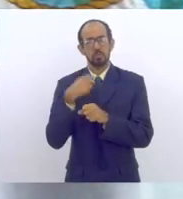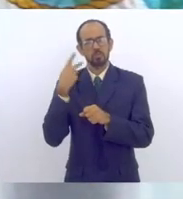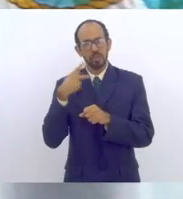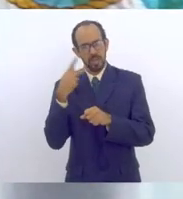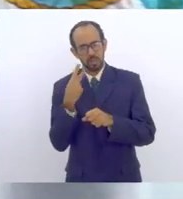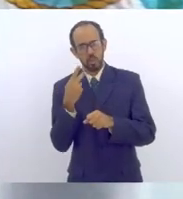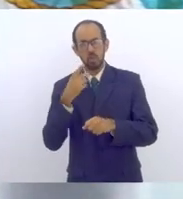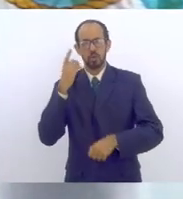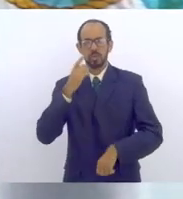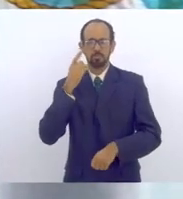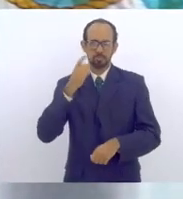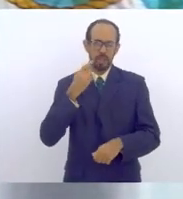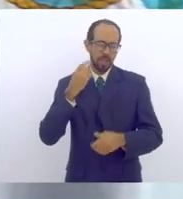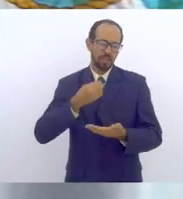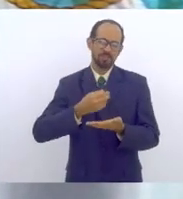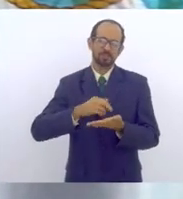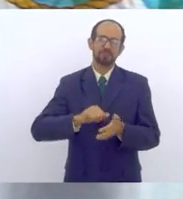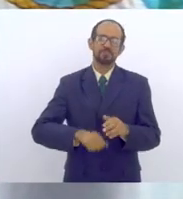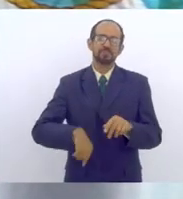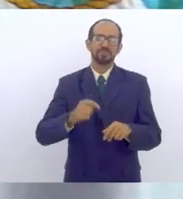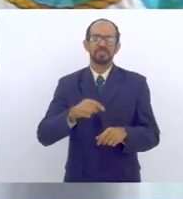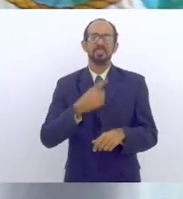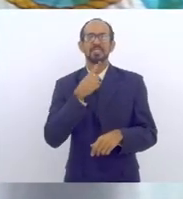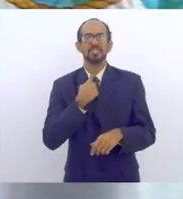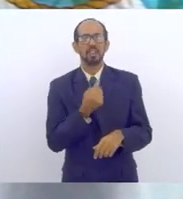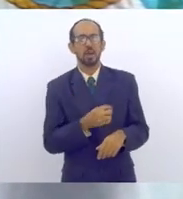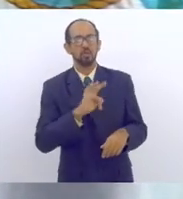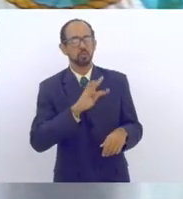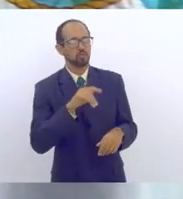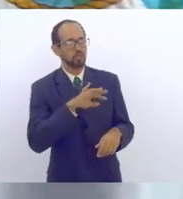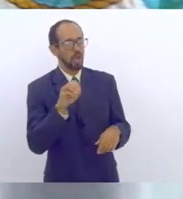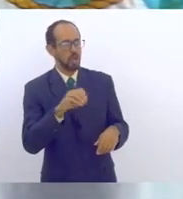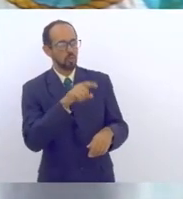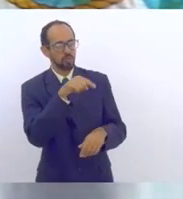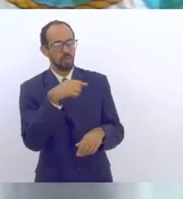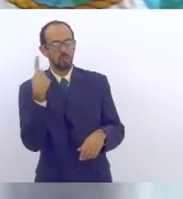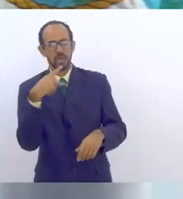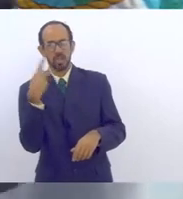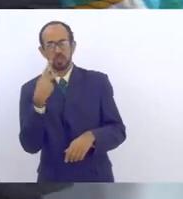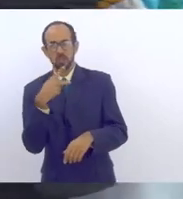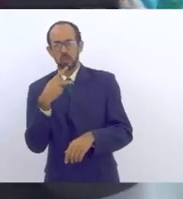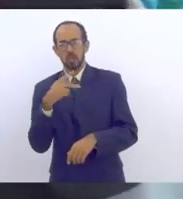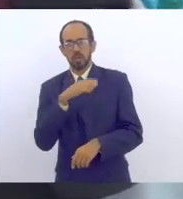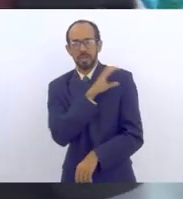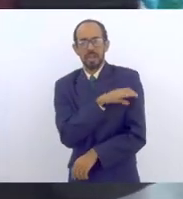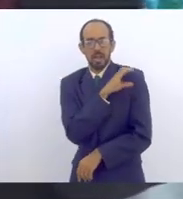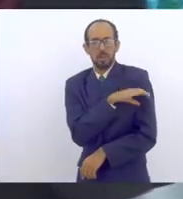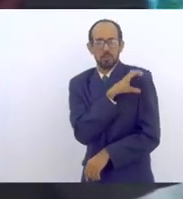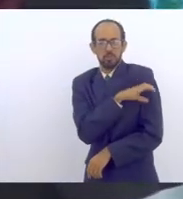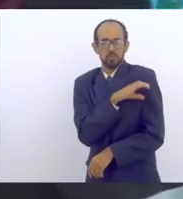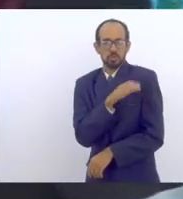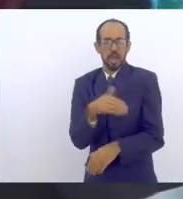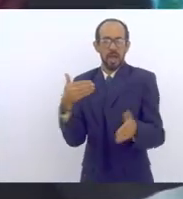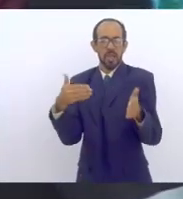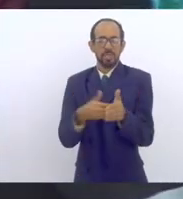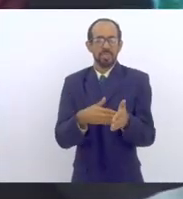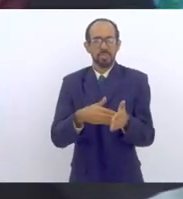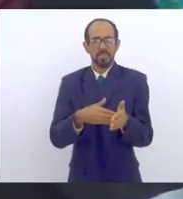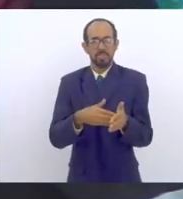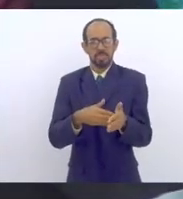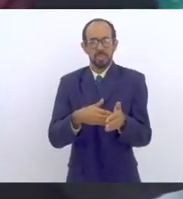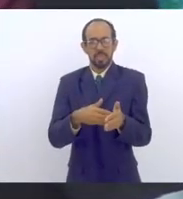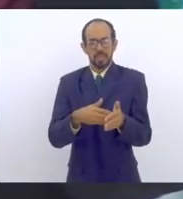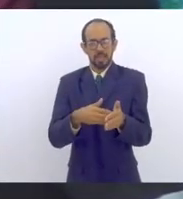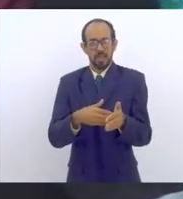desejar você Tiago todo sucesso do mundo você quer vereador em campos até depois de amanhã e vai virar deputado estadual